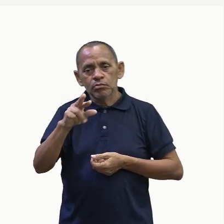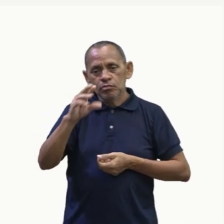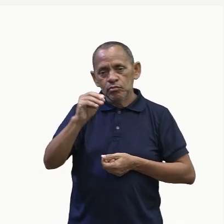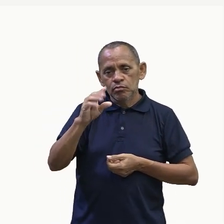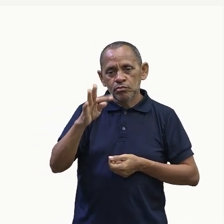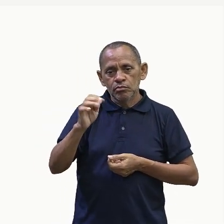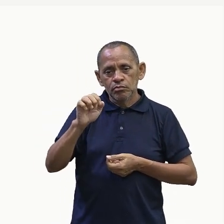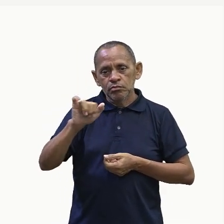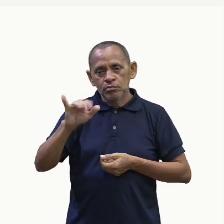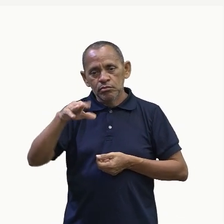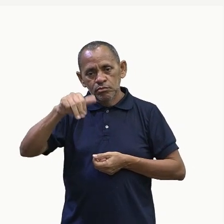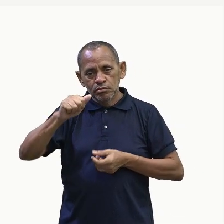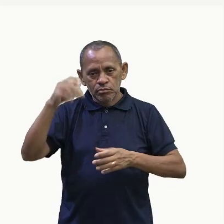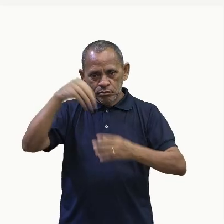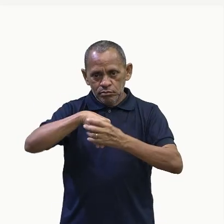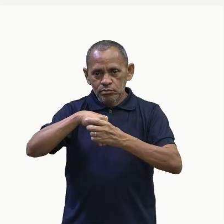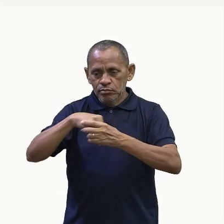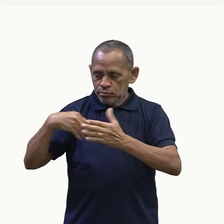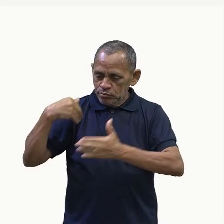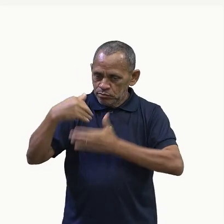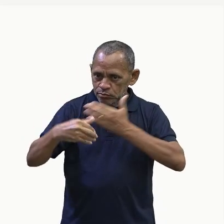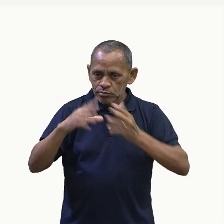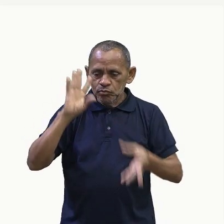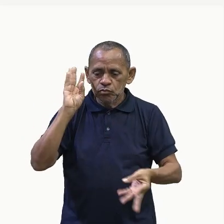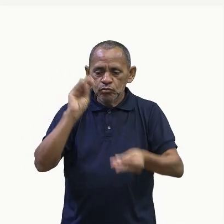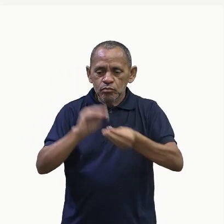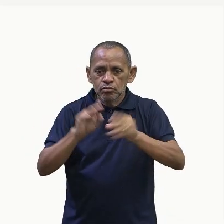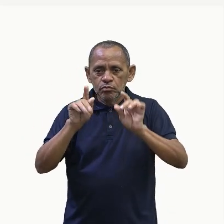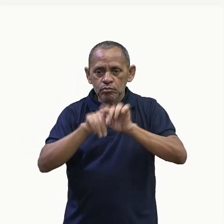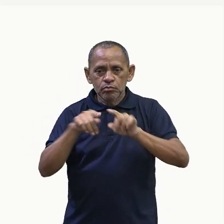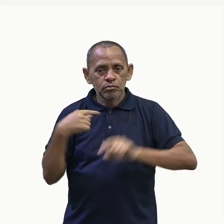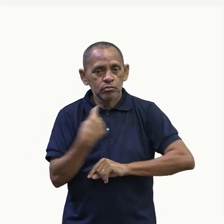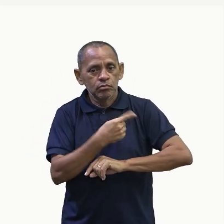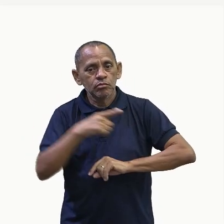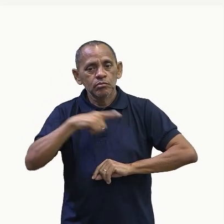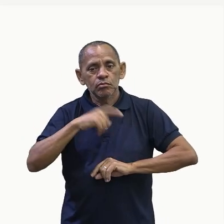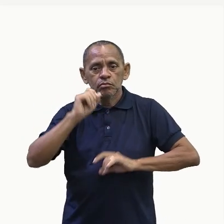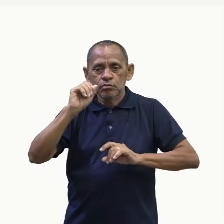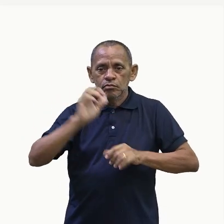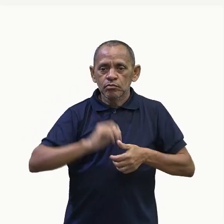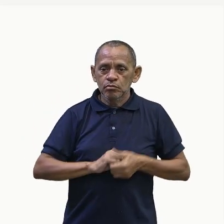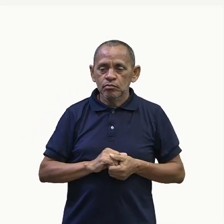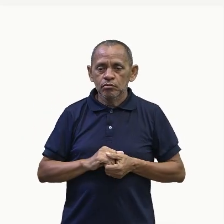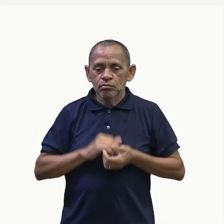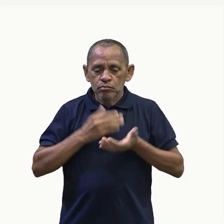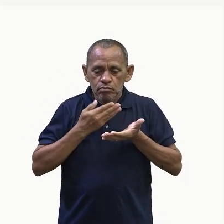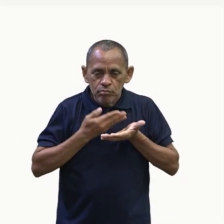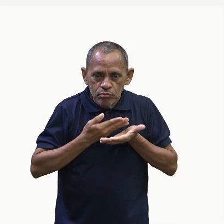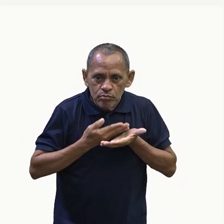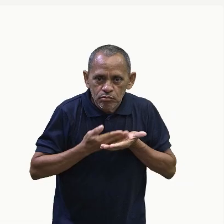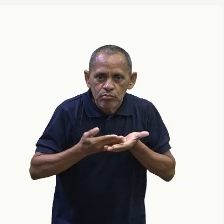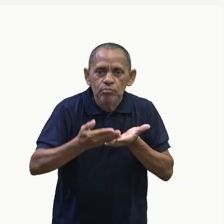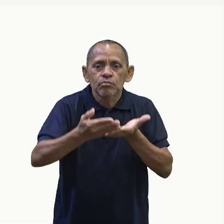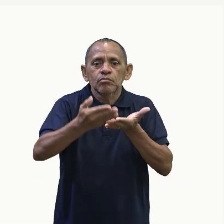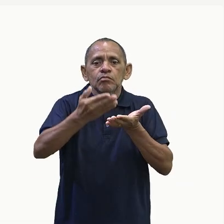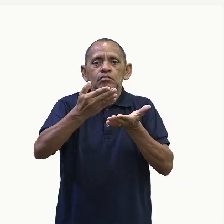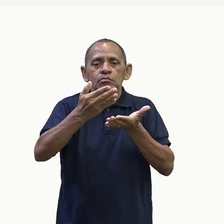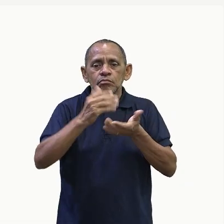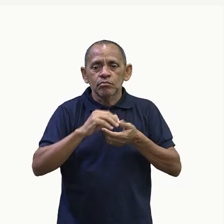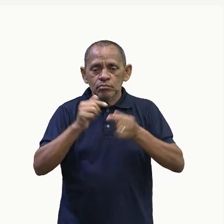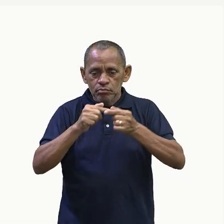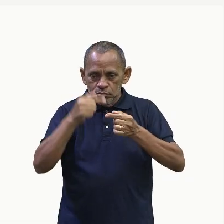aqui, resumindo, né, nós temos inicialmente lá, após